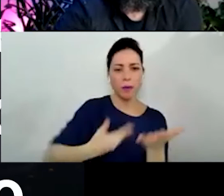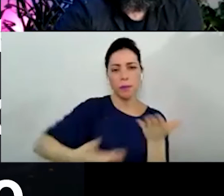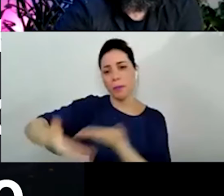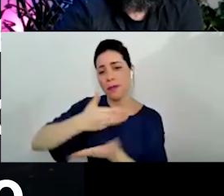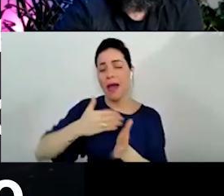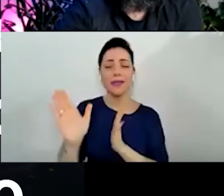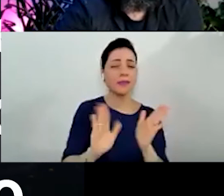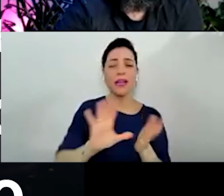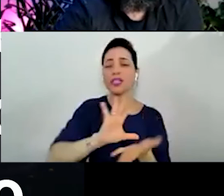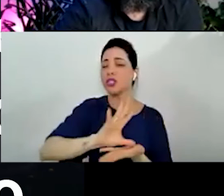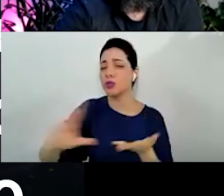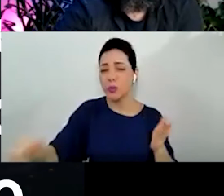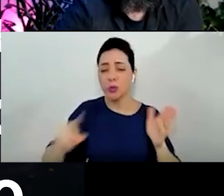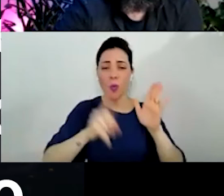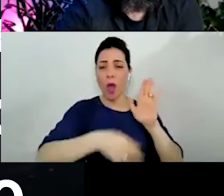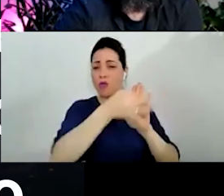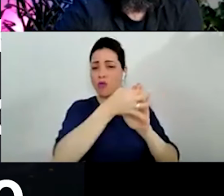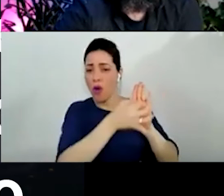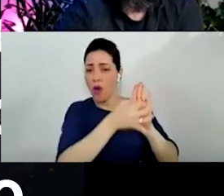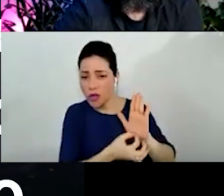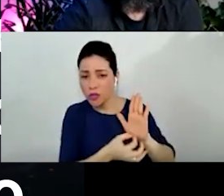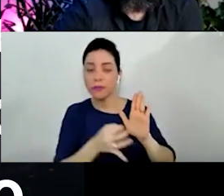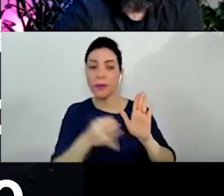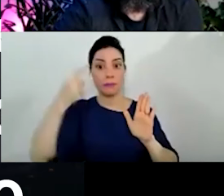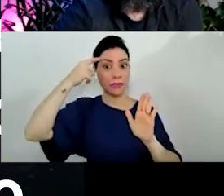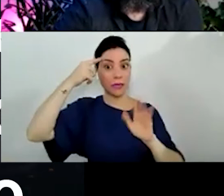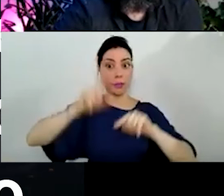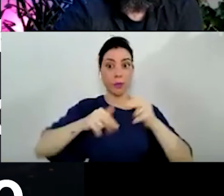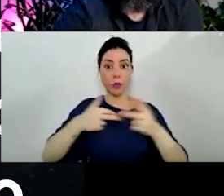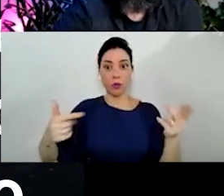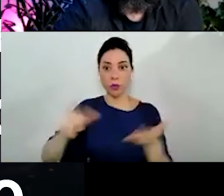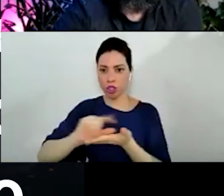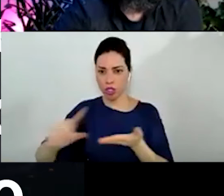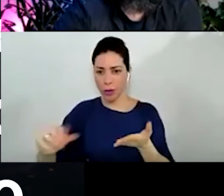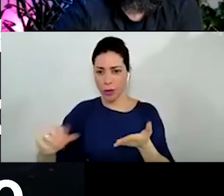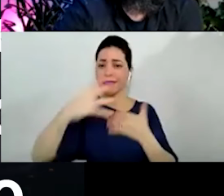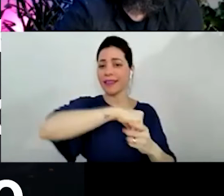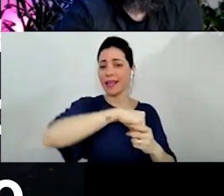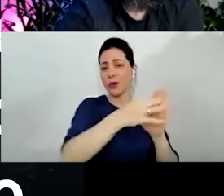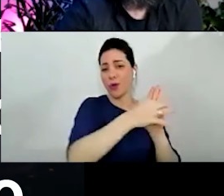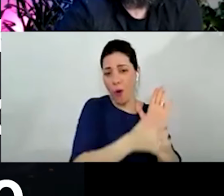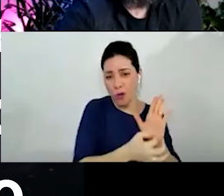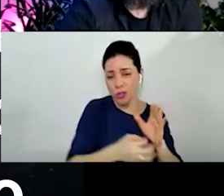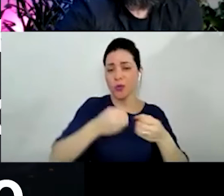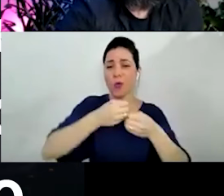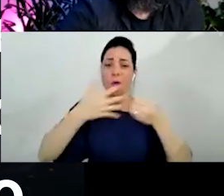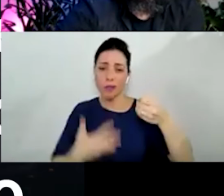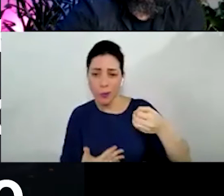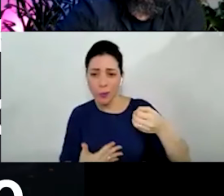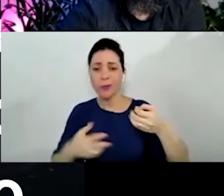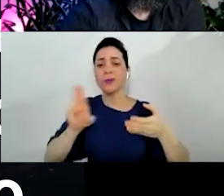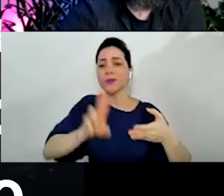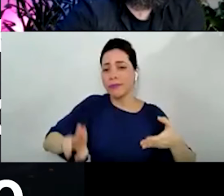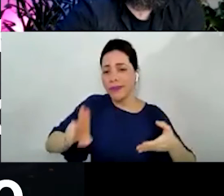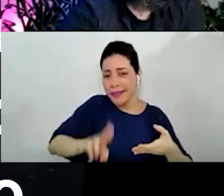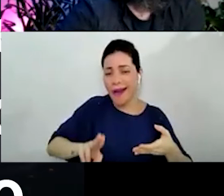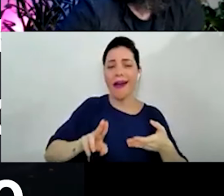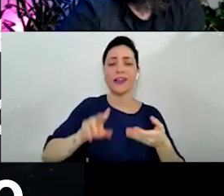tá no código e aqui pensando em produtos e serviços digitais tá no código tá no conteúdo tá na usabilidade